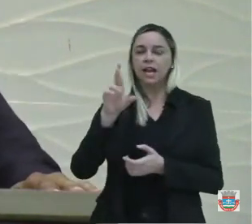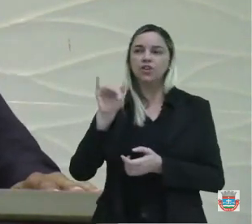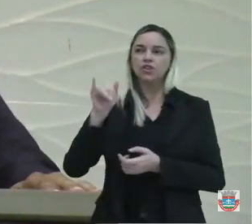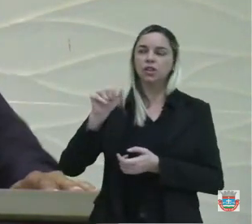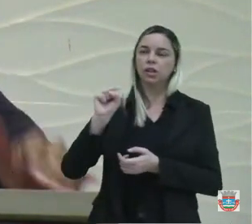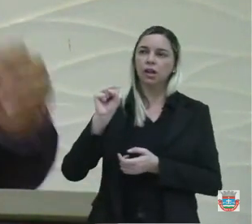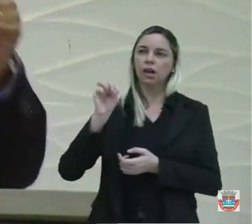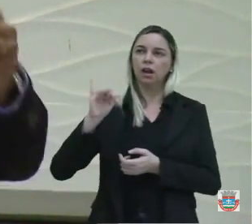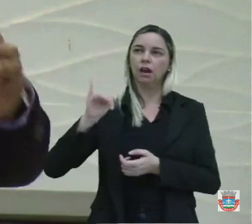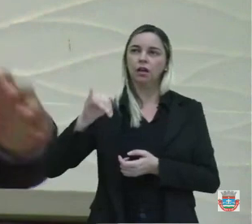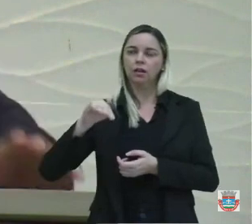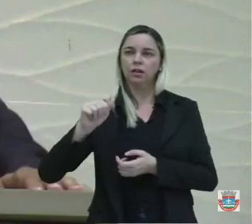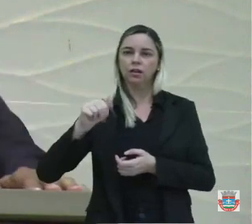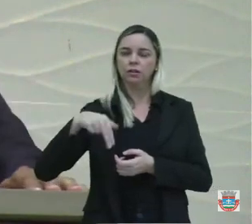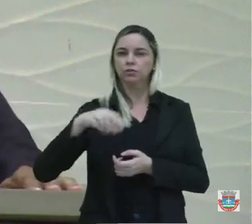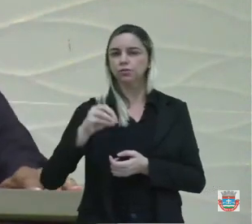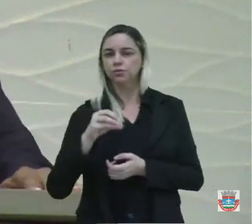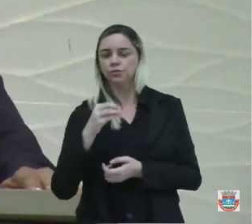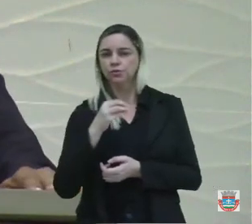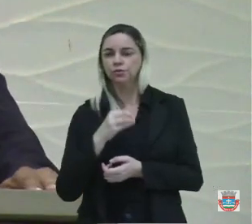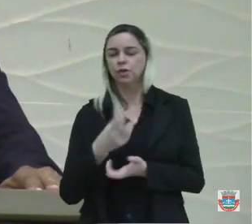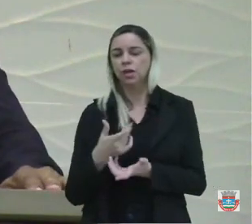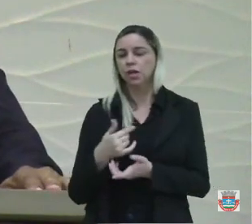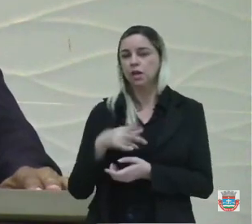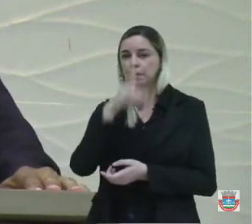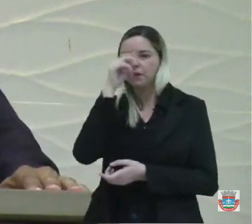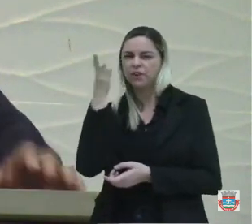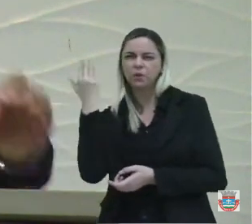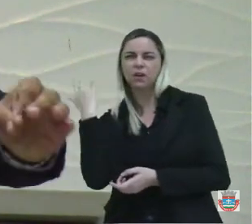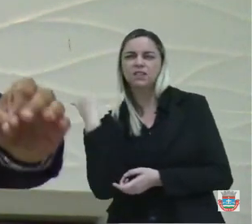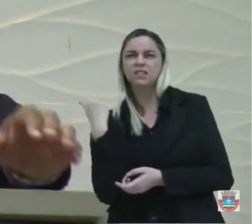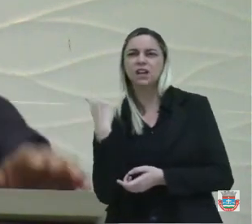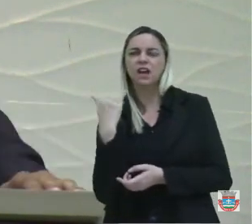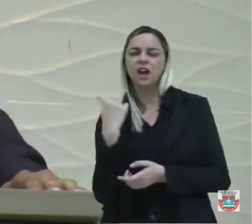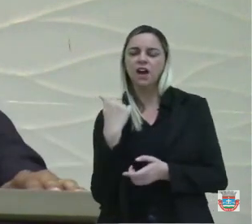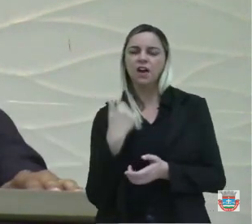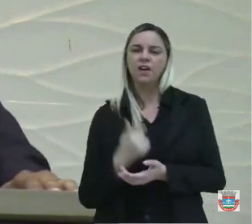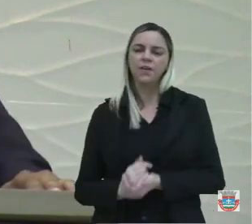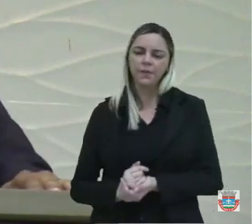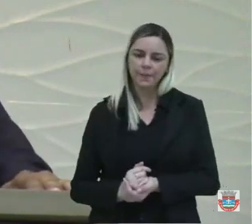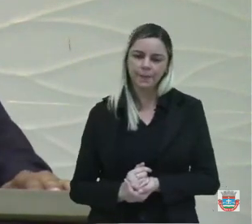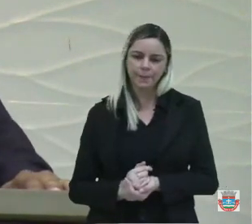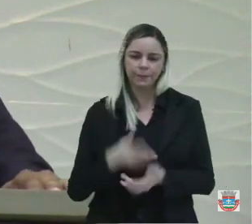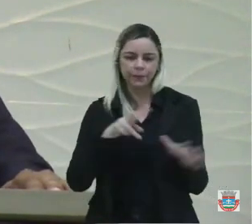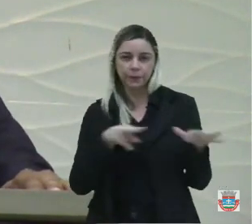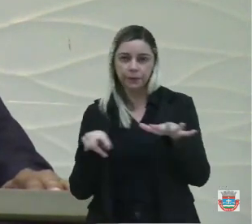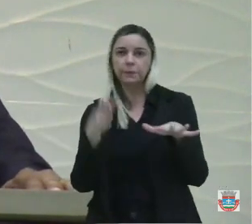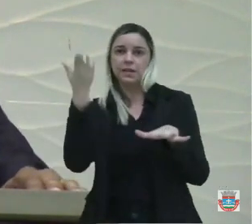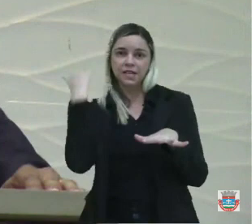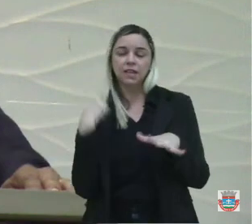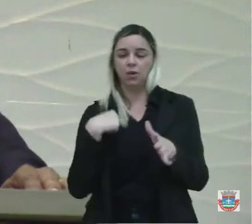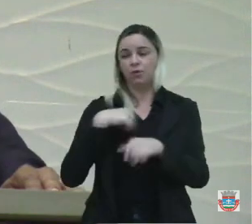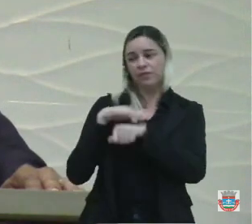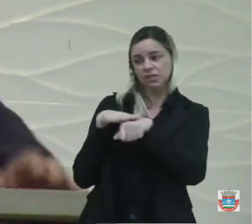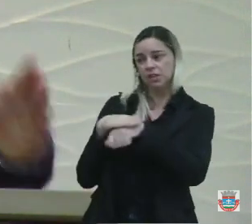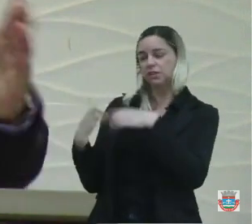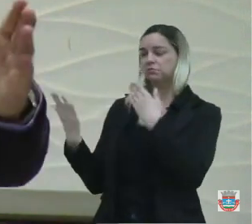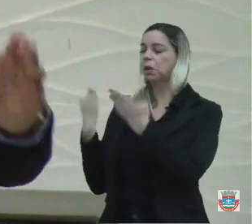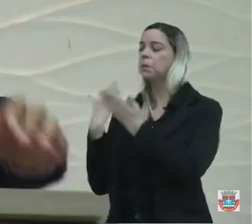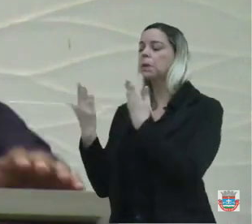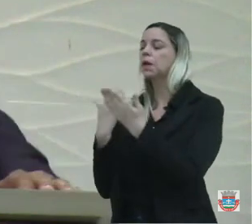Afonso. Então, botei uma indicação aqui. Semana passada, falei com o secretário André Valença,